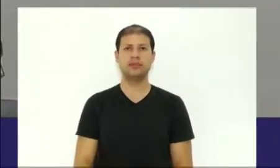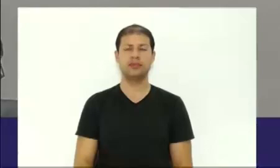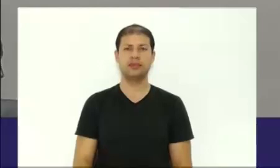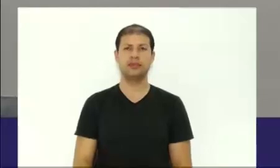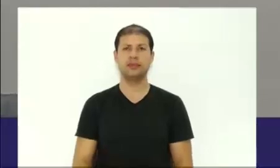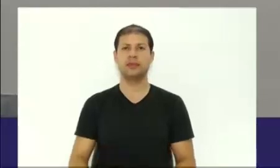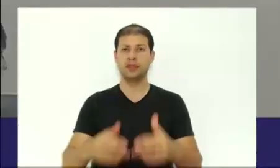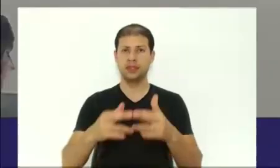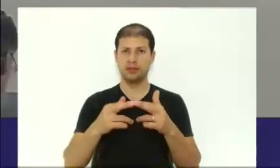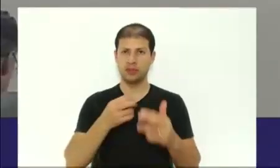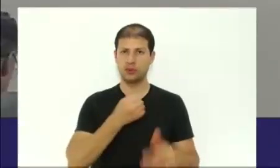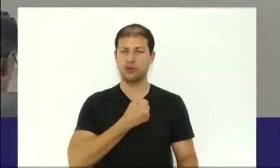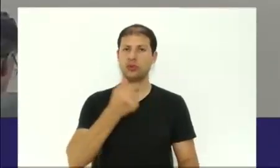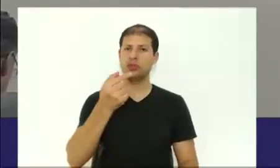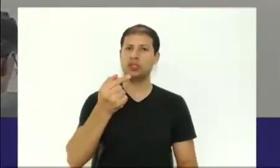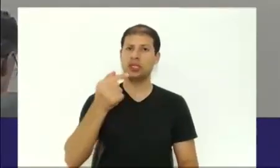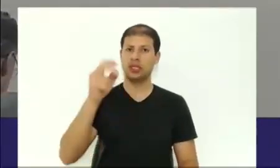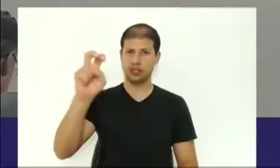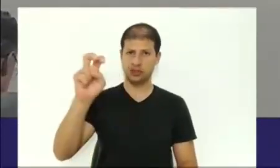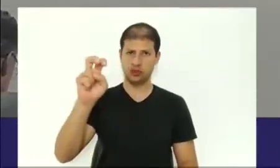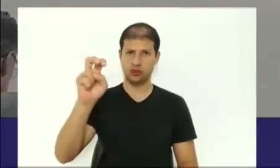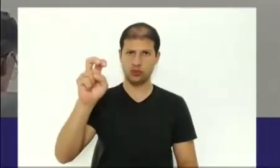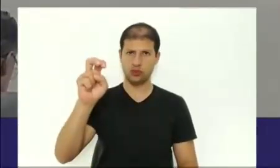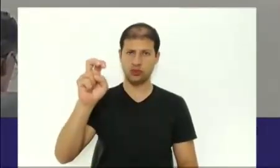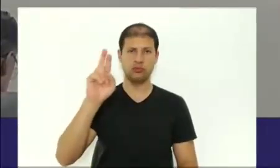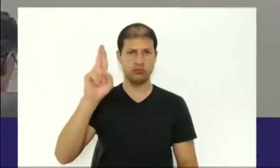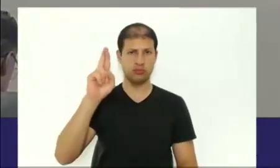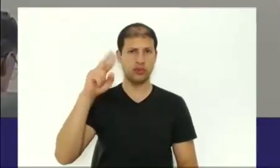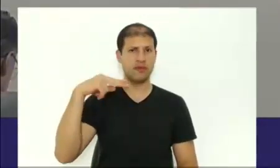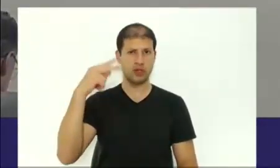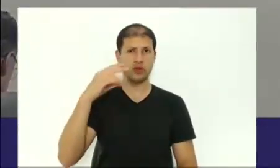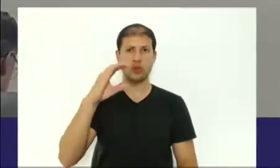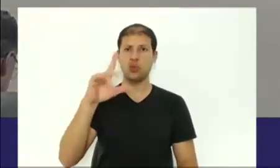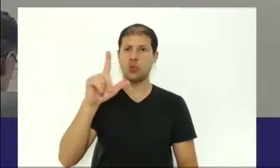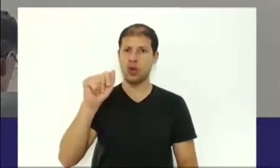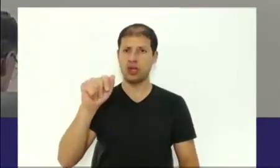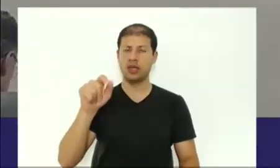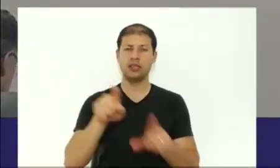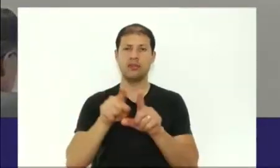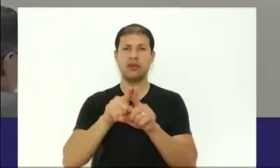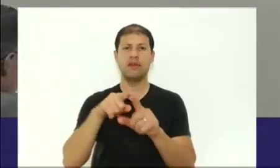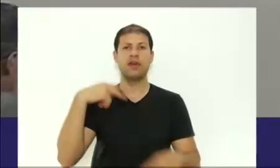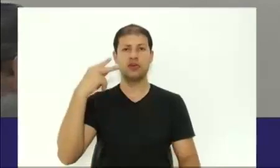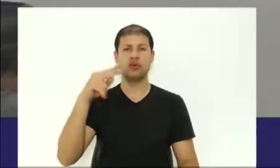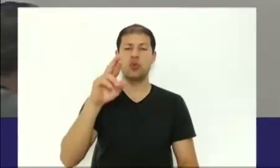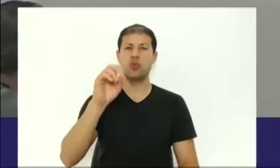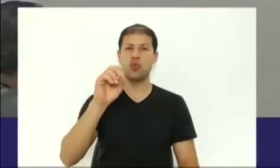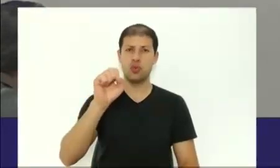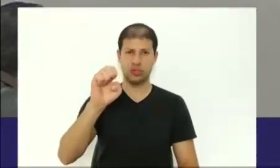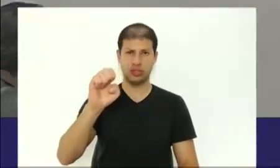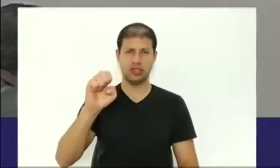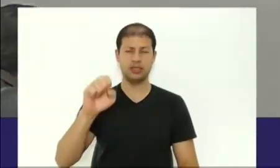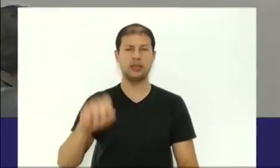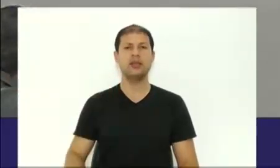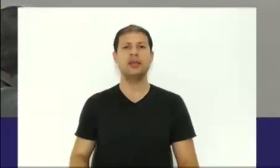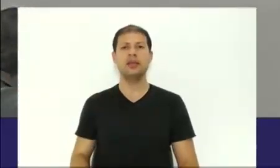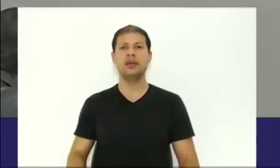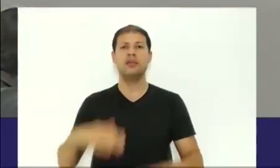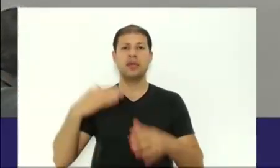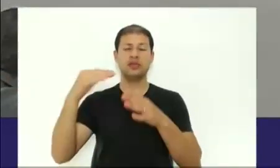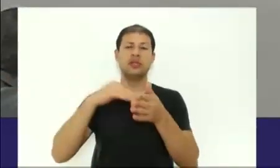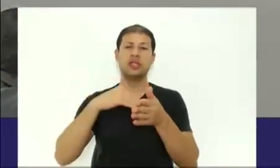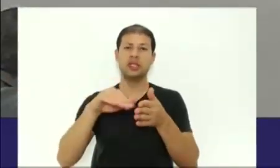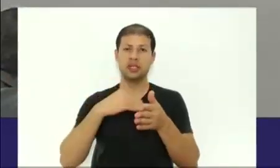Requerimento número 75, autores vereador Cula e vereadora Rosiello. Ao secretário estadual da Fazenda